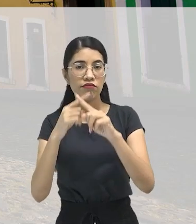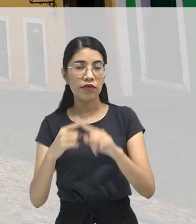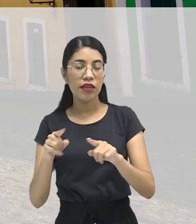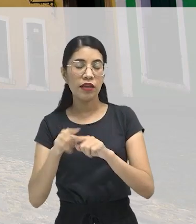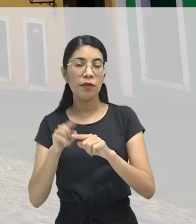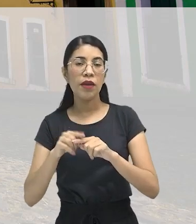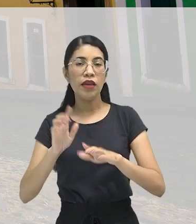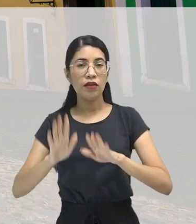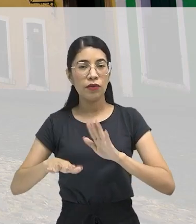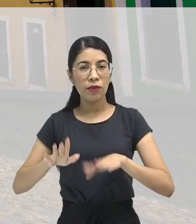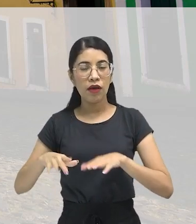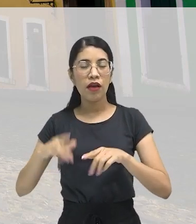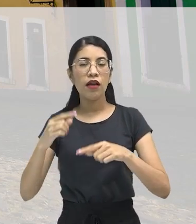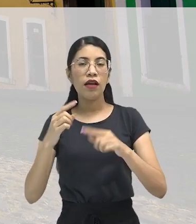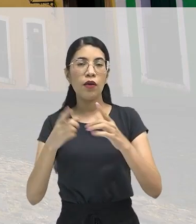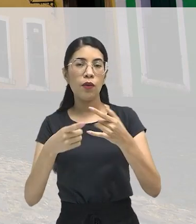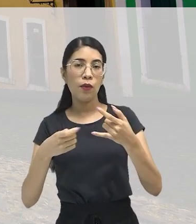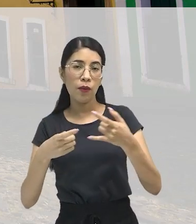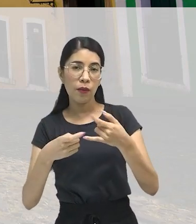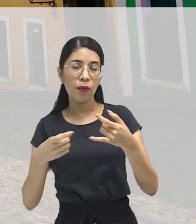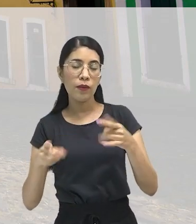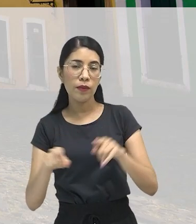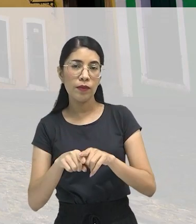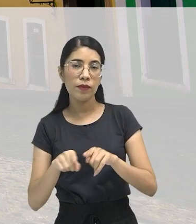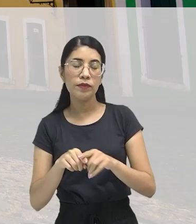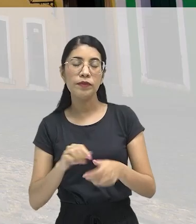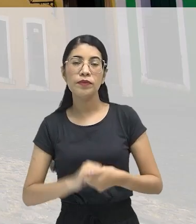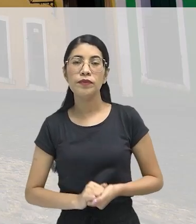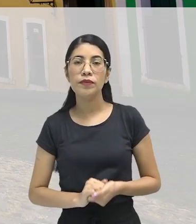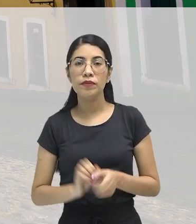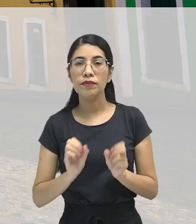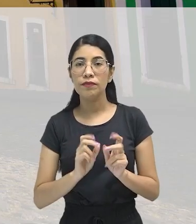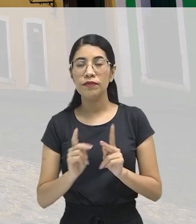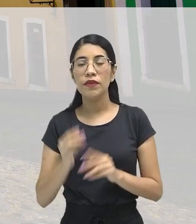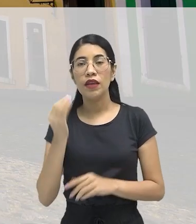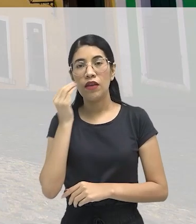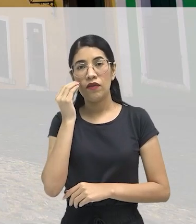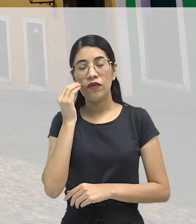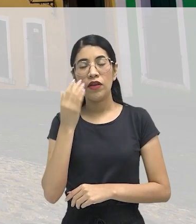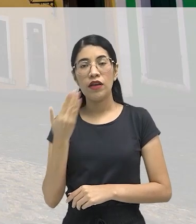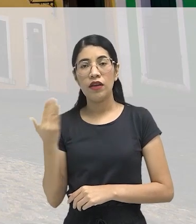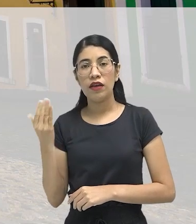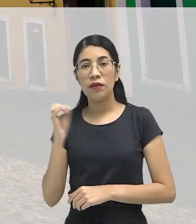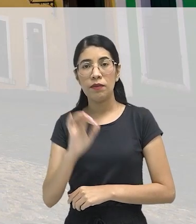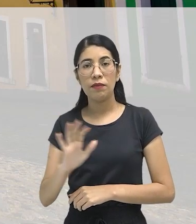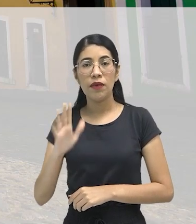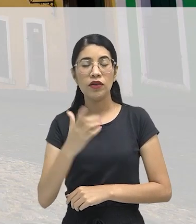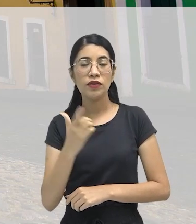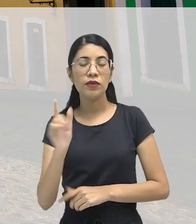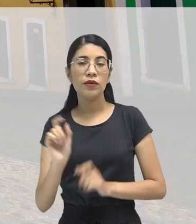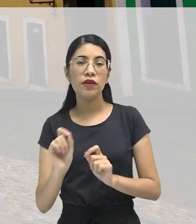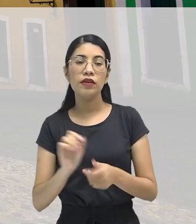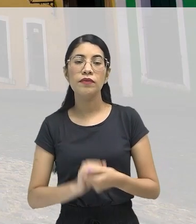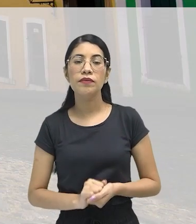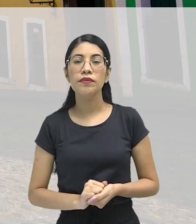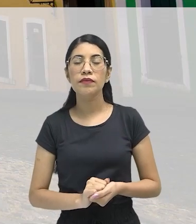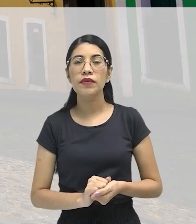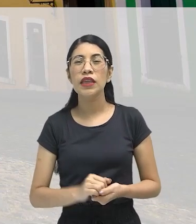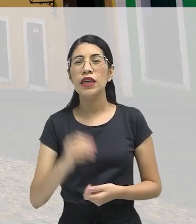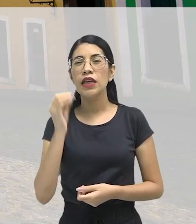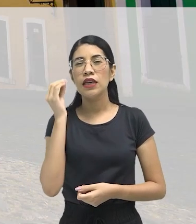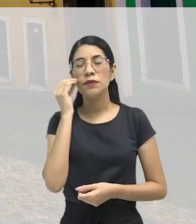tocar. Certo? Muito bem. Observem aqui mais uma imagem, procurando